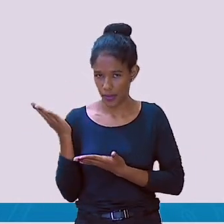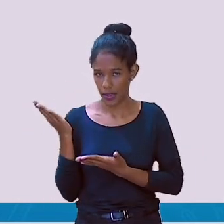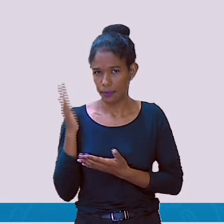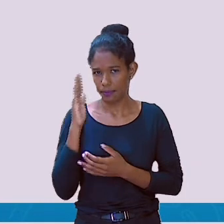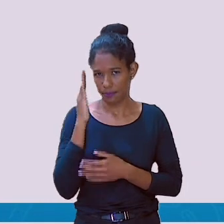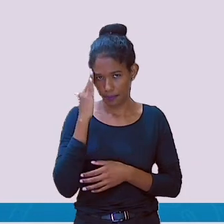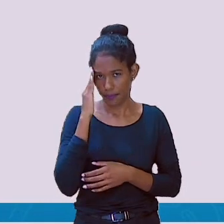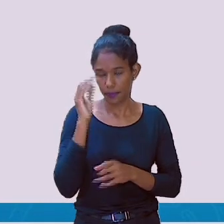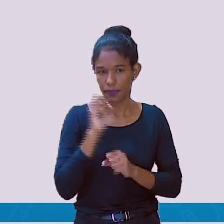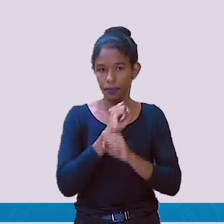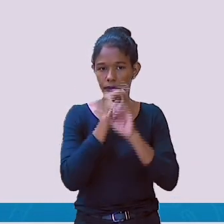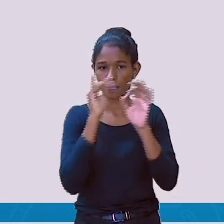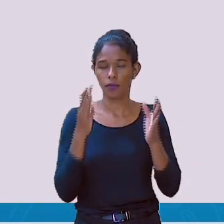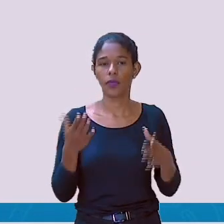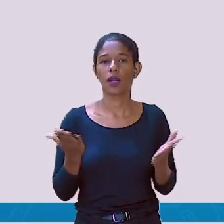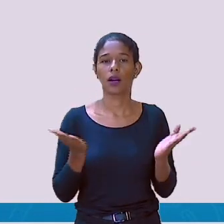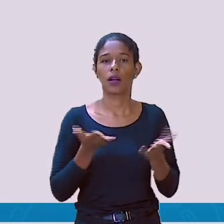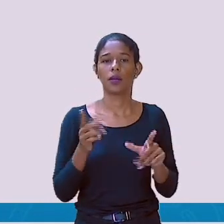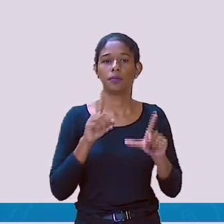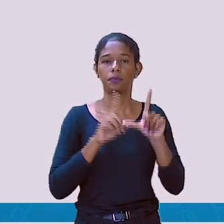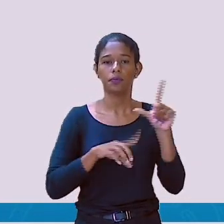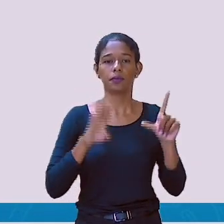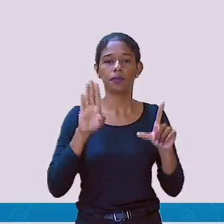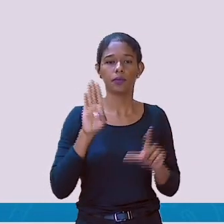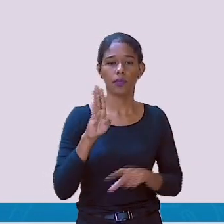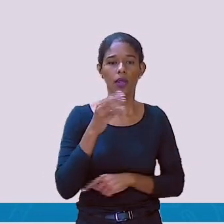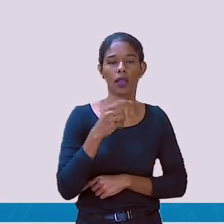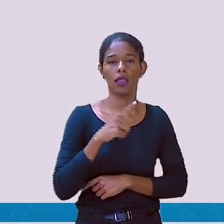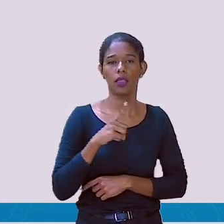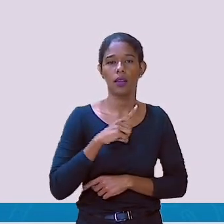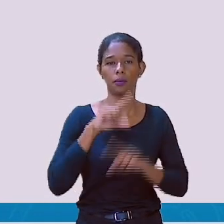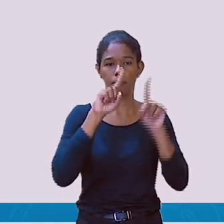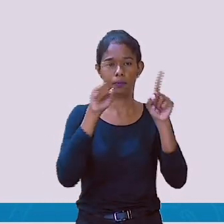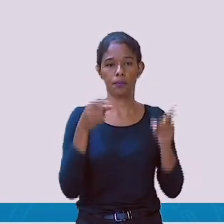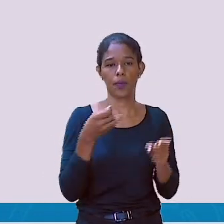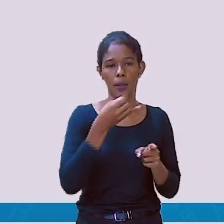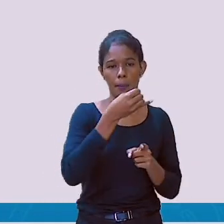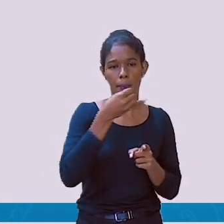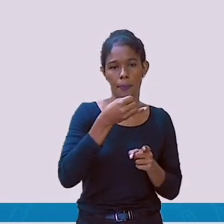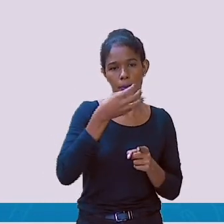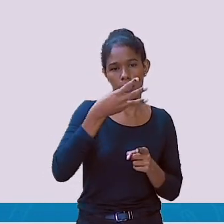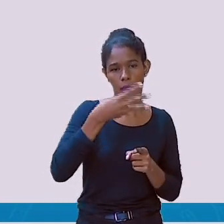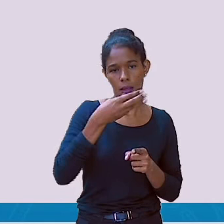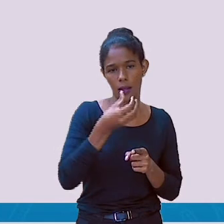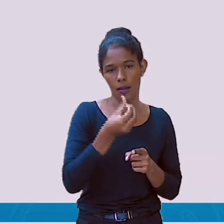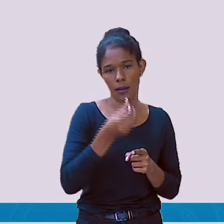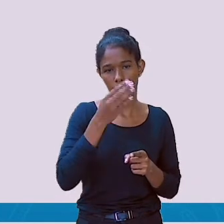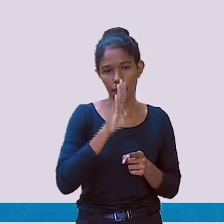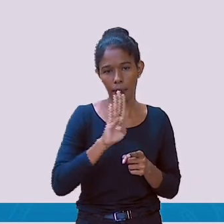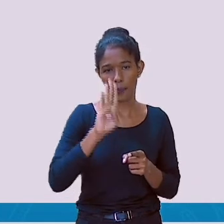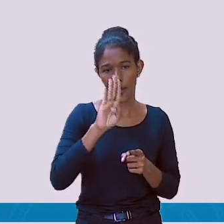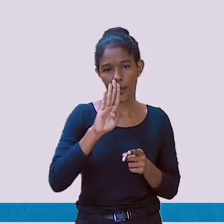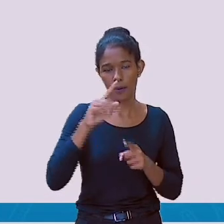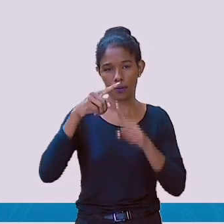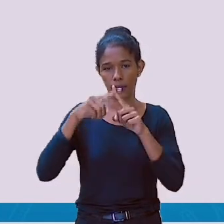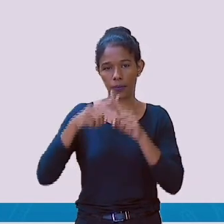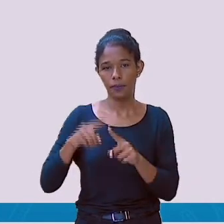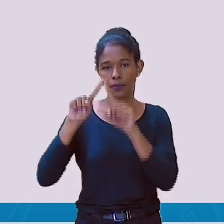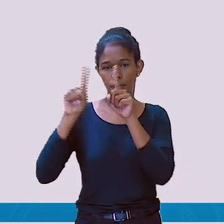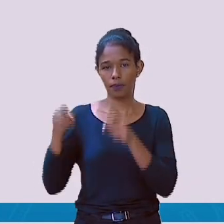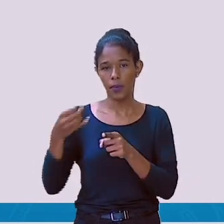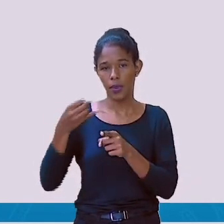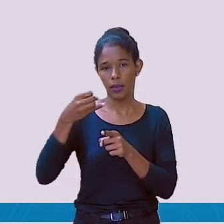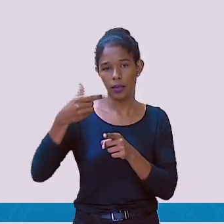Aqui eu tenho menos 36b vezes menos 2a ao cubo b